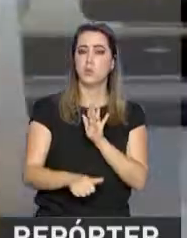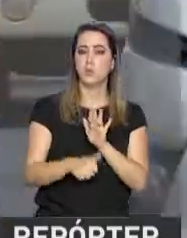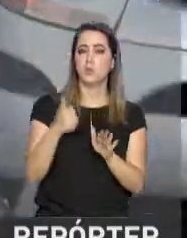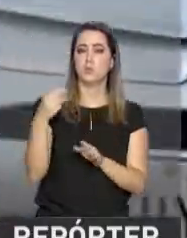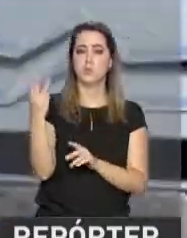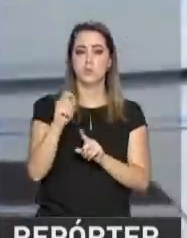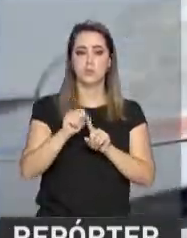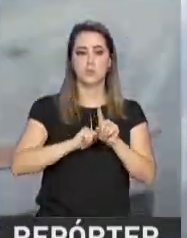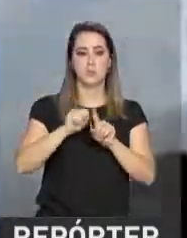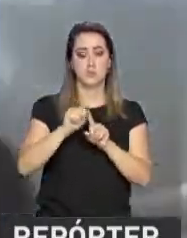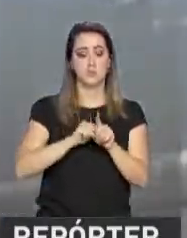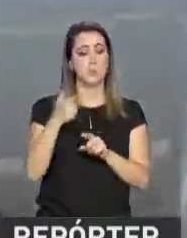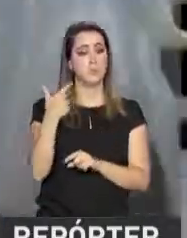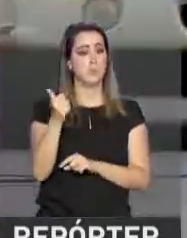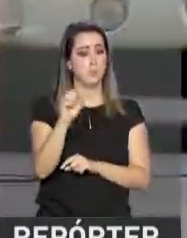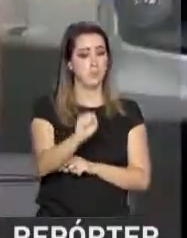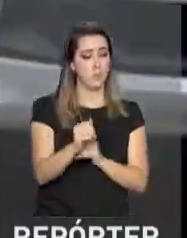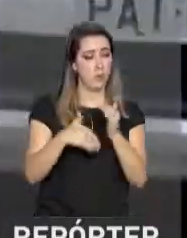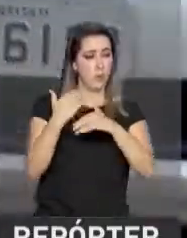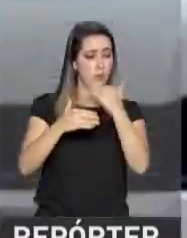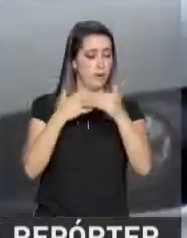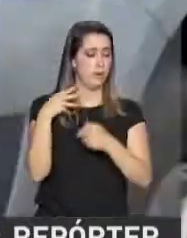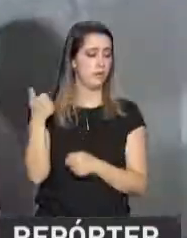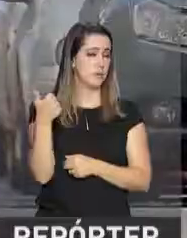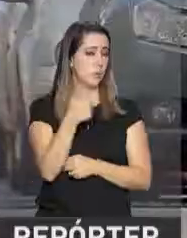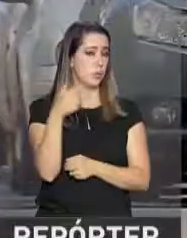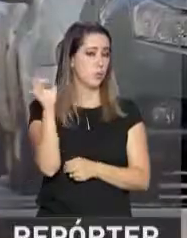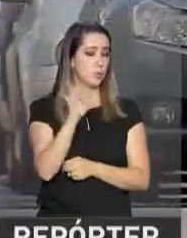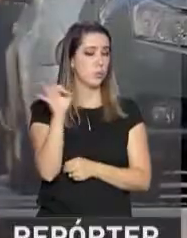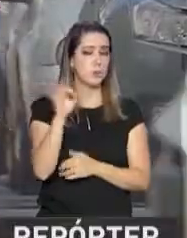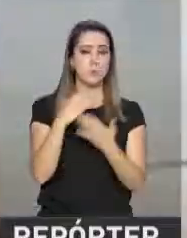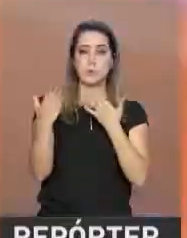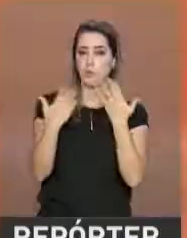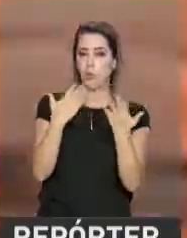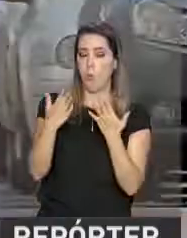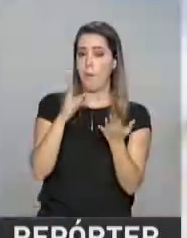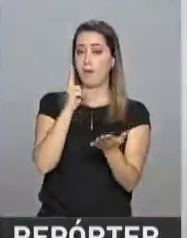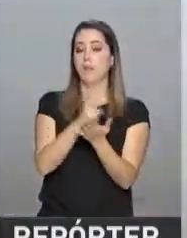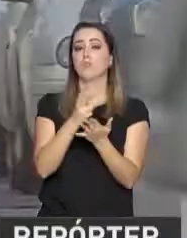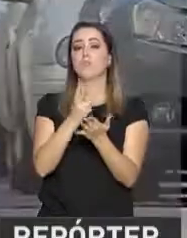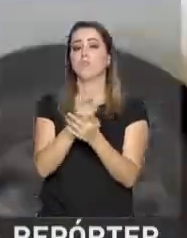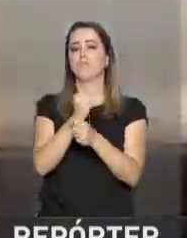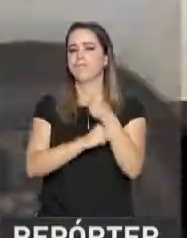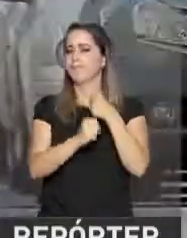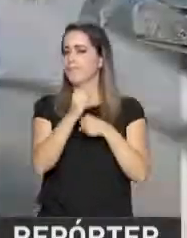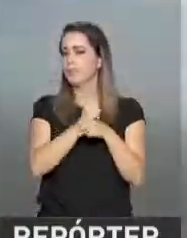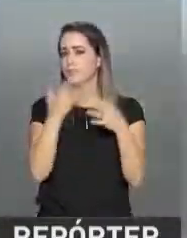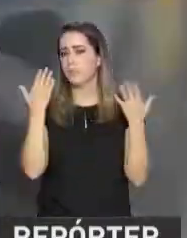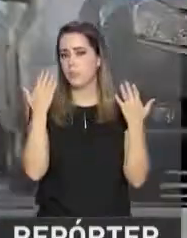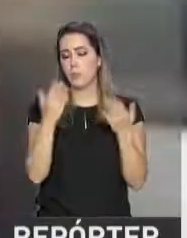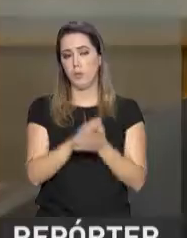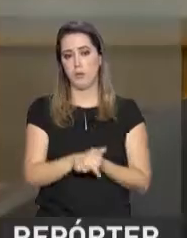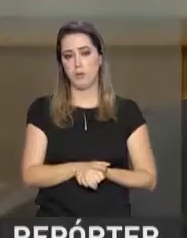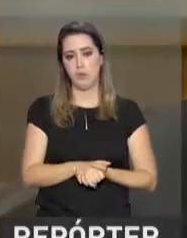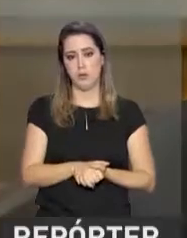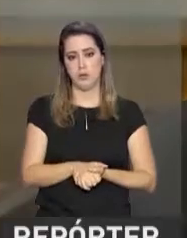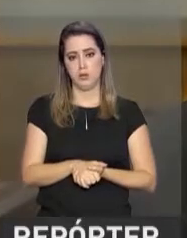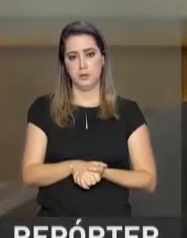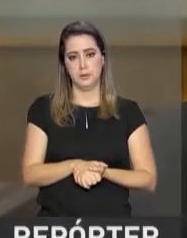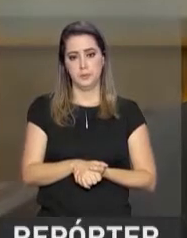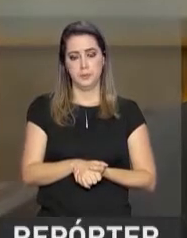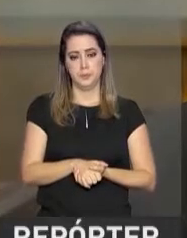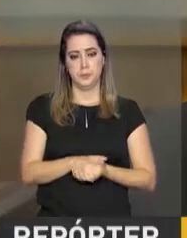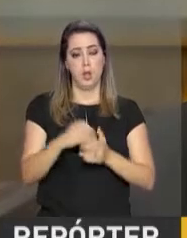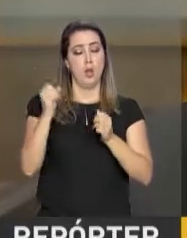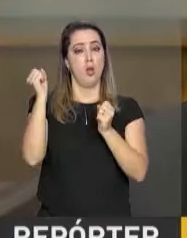de 2018, uma elevação de 12% em relação ao mesmo período de 2017. O comportamento